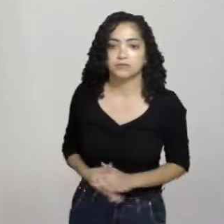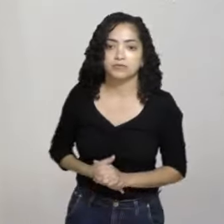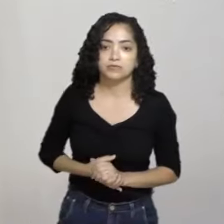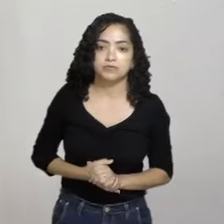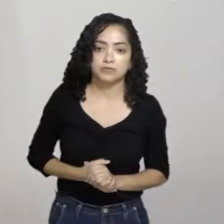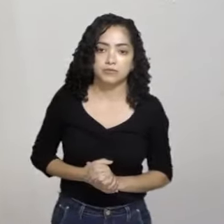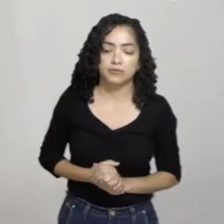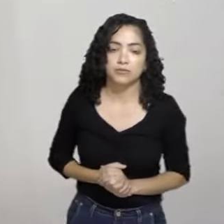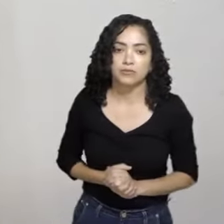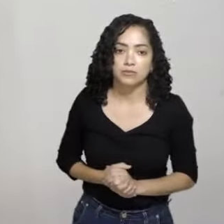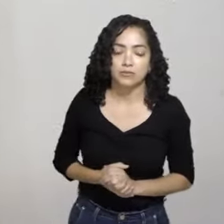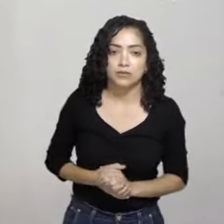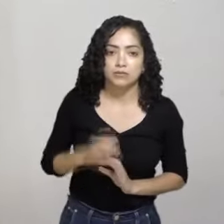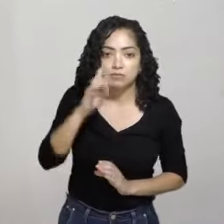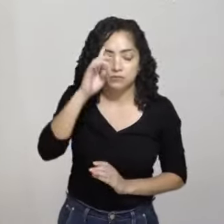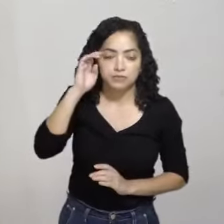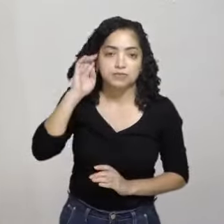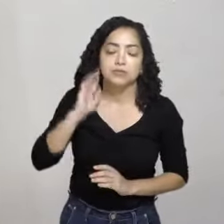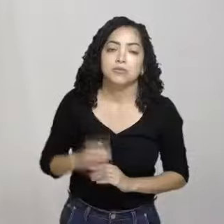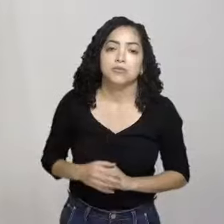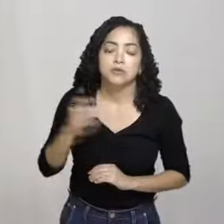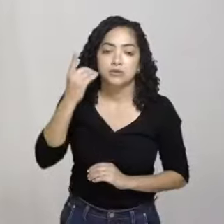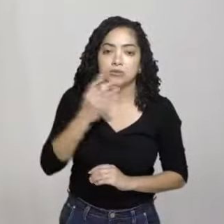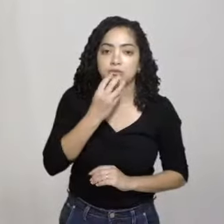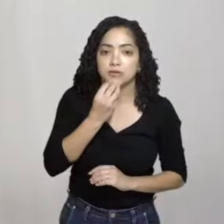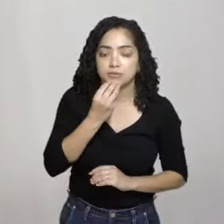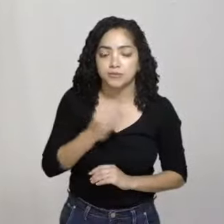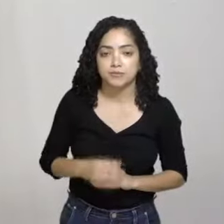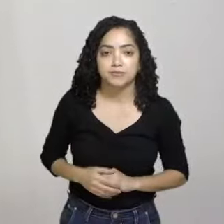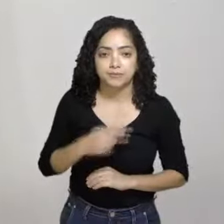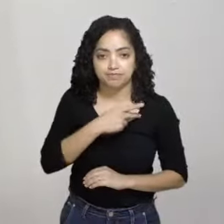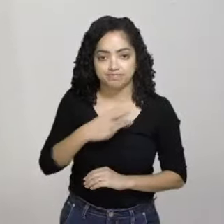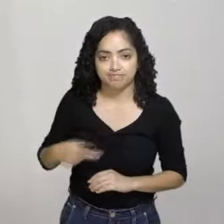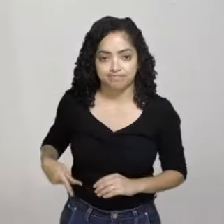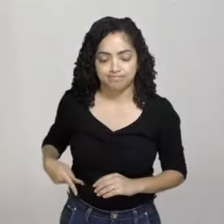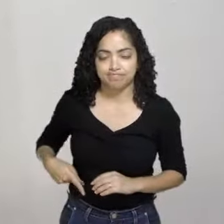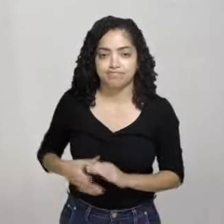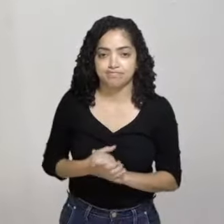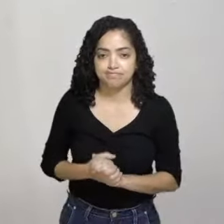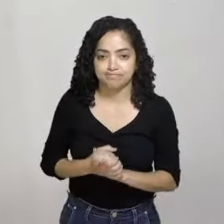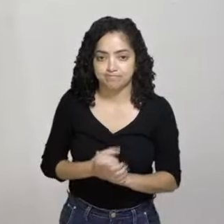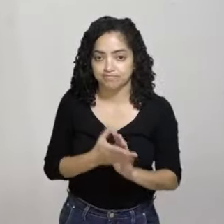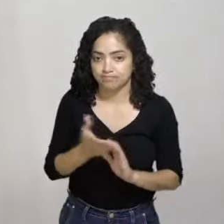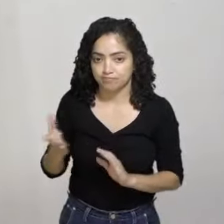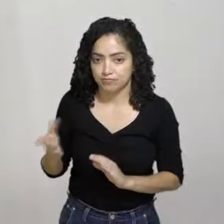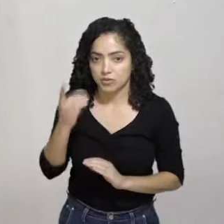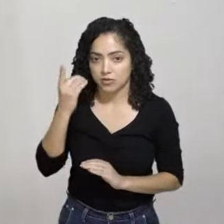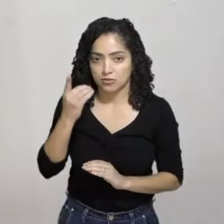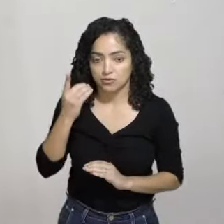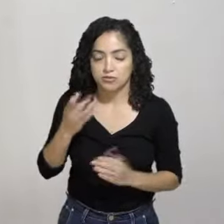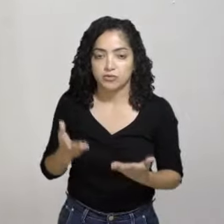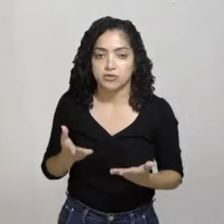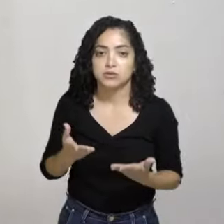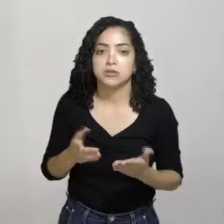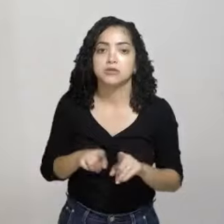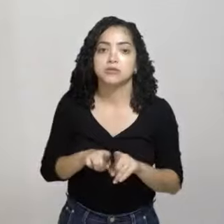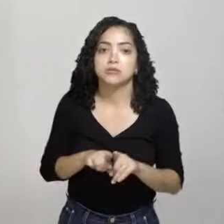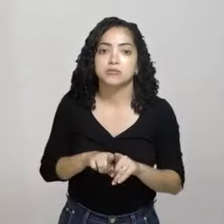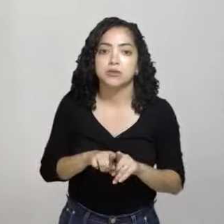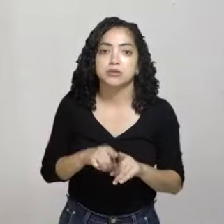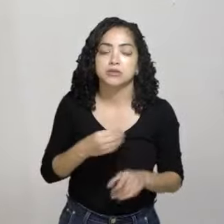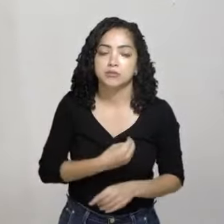Vossa Excelência está com a palavra, deputado Marquito. Obrigado, senhor presidente. Queria cumprimentar a todos e todas. Quero